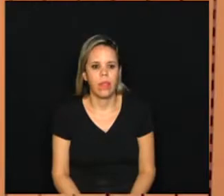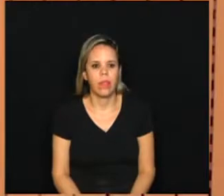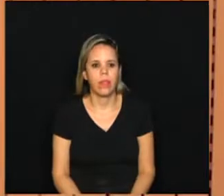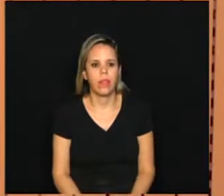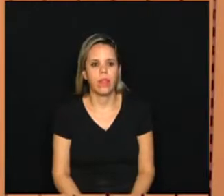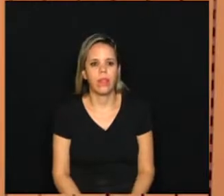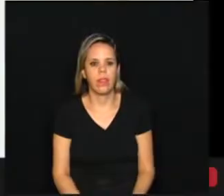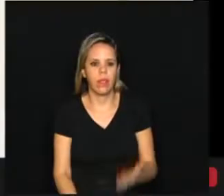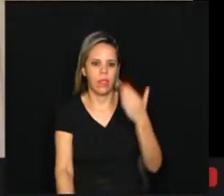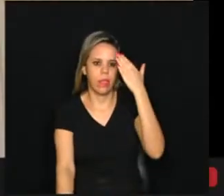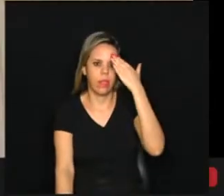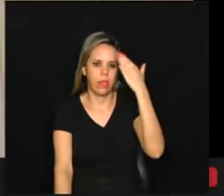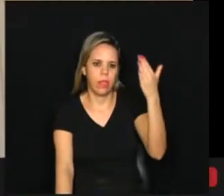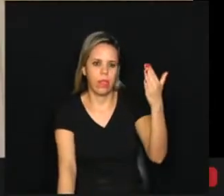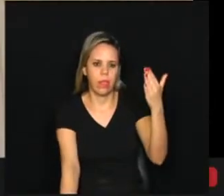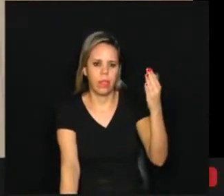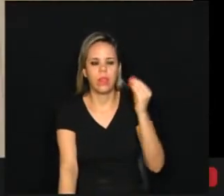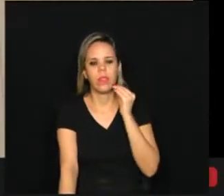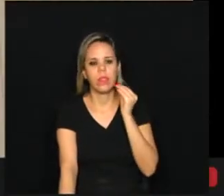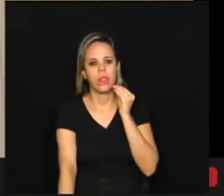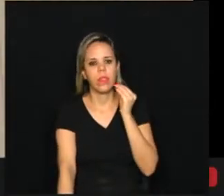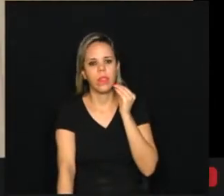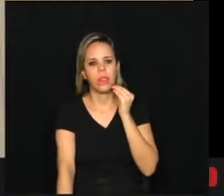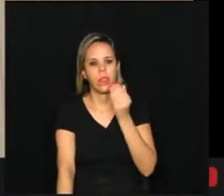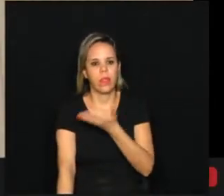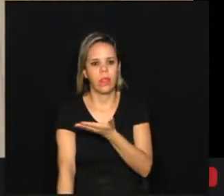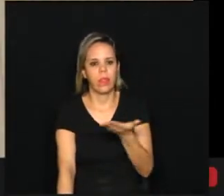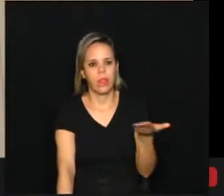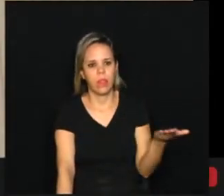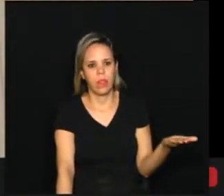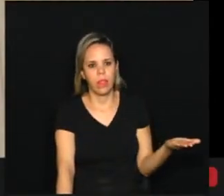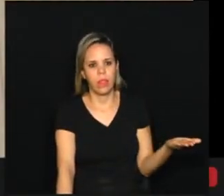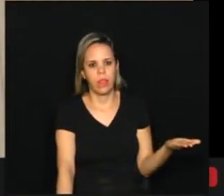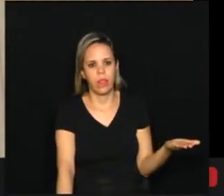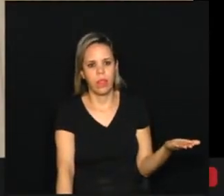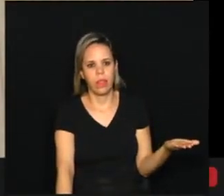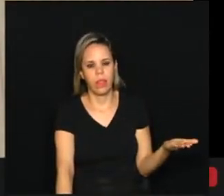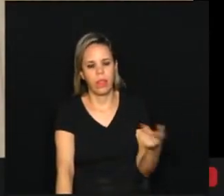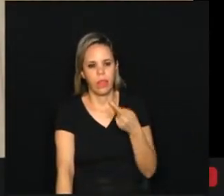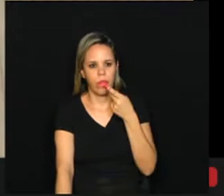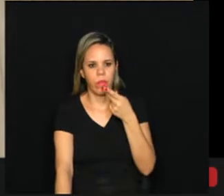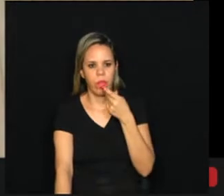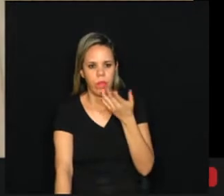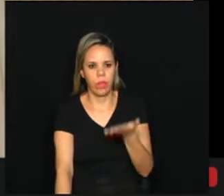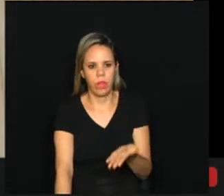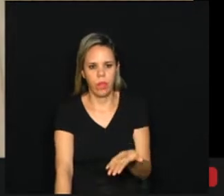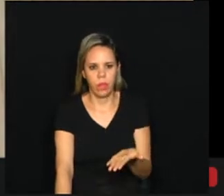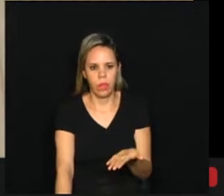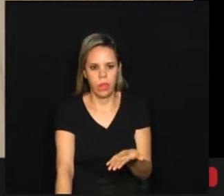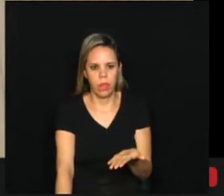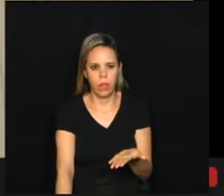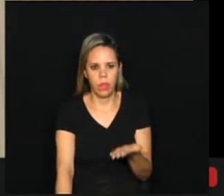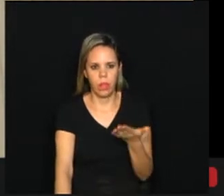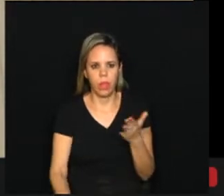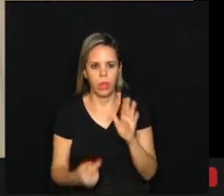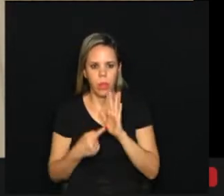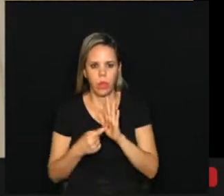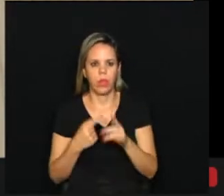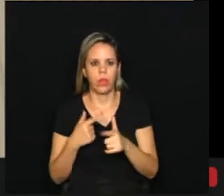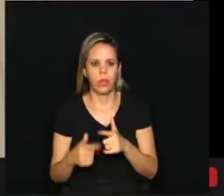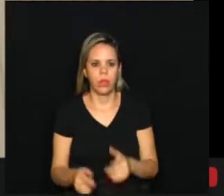Eu agradeço a oportunidade de vocês para estar falando aqui, expondo essa